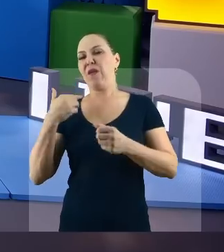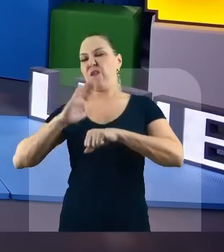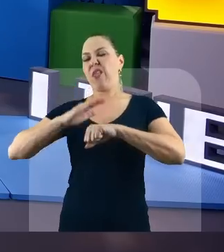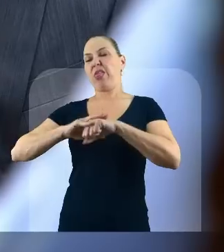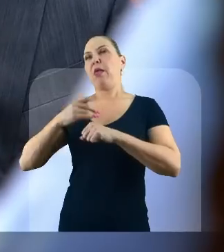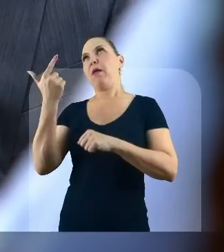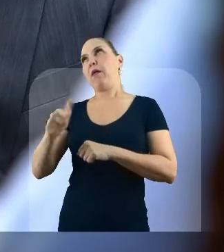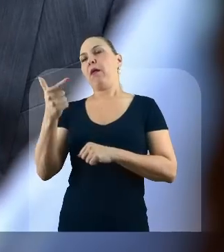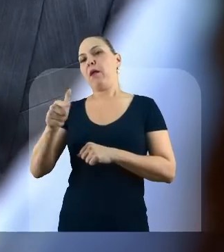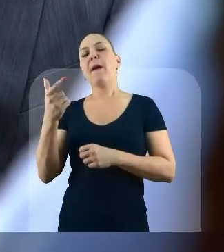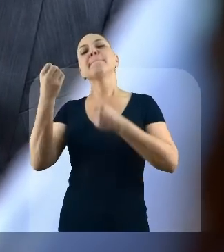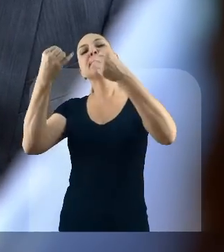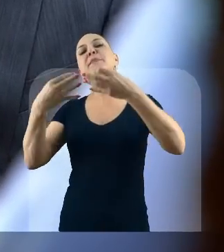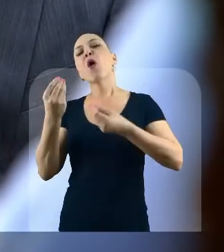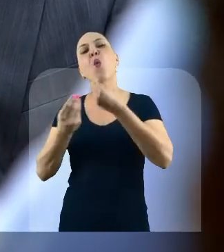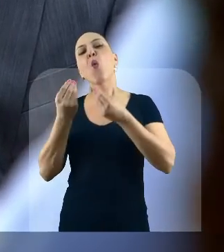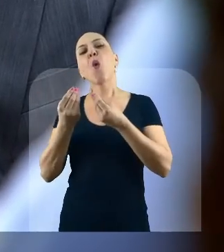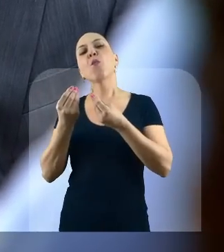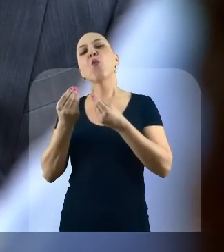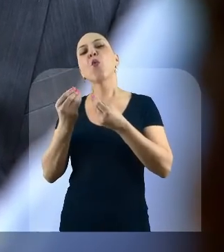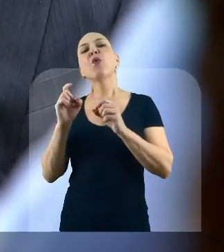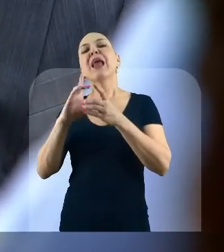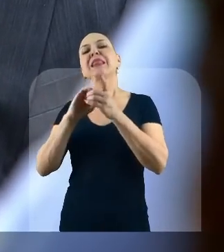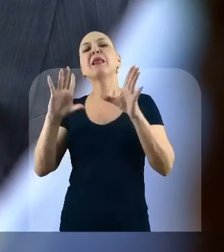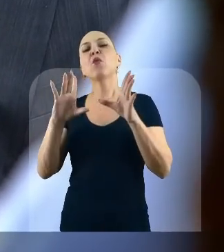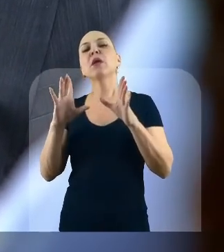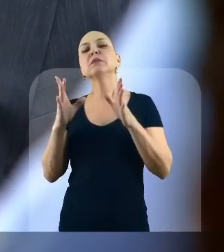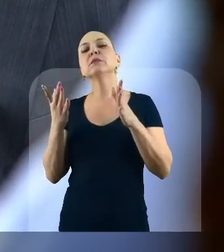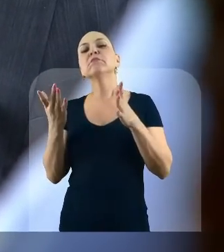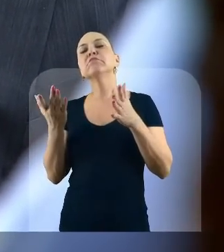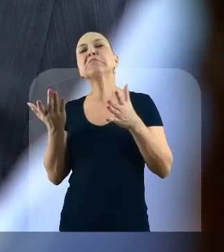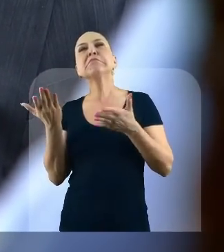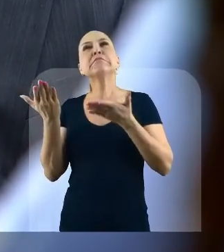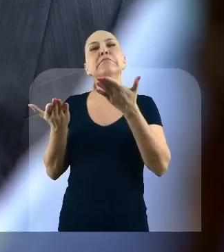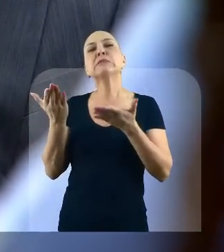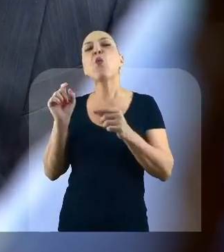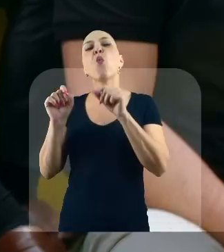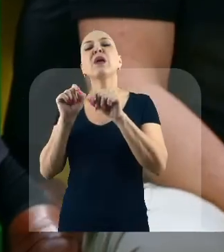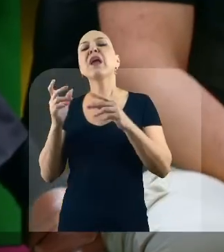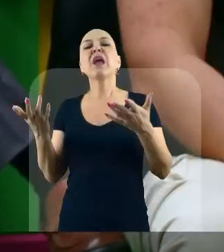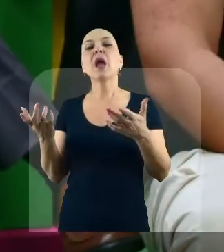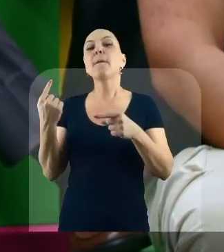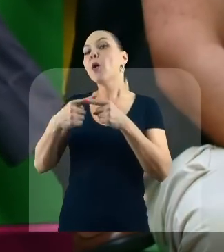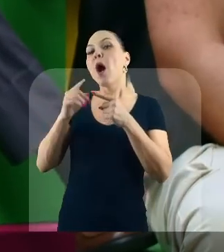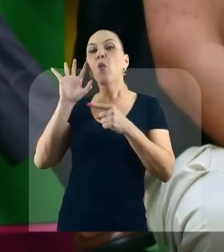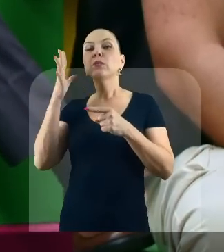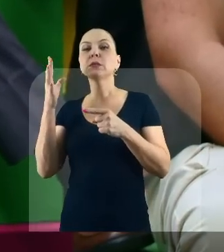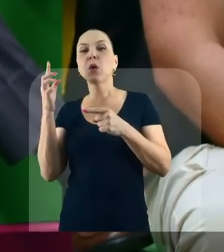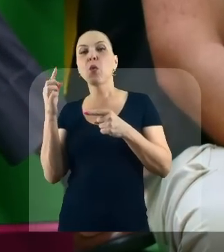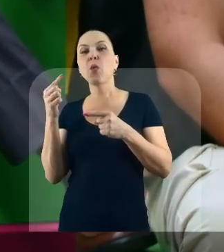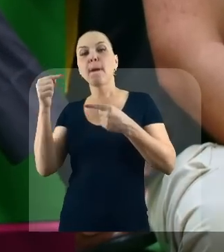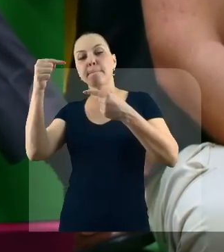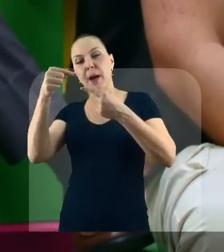me desgastando, me explica uma coisa, o que é democracia relativa? Tá? Me explica uma coisa, por que aconteceu isso?